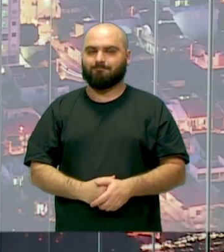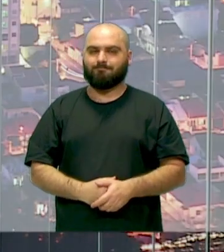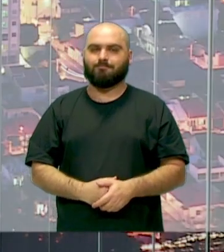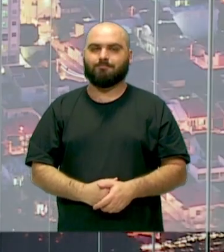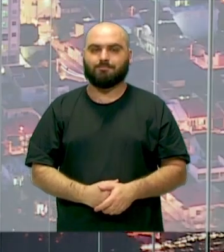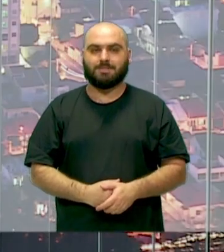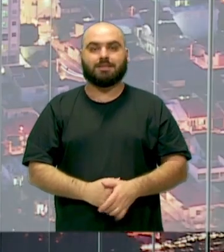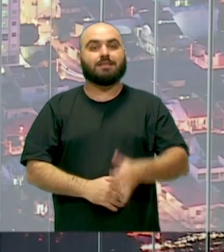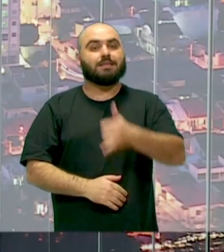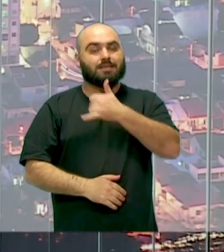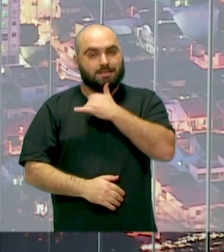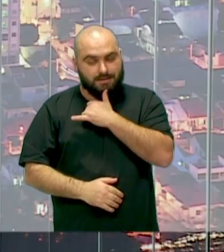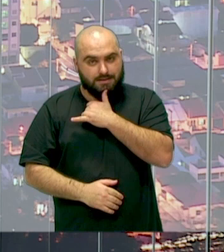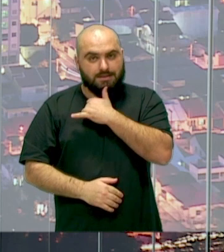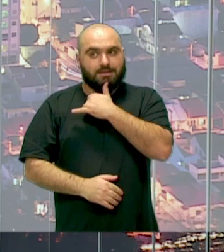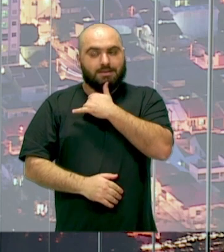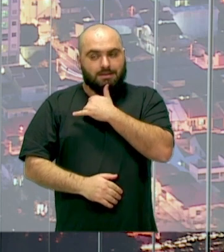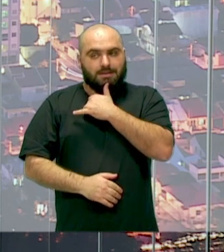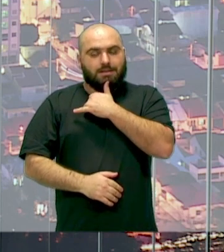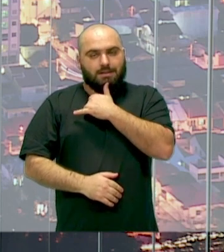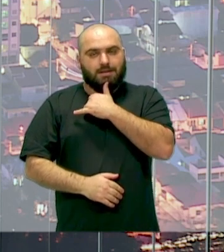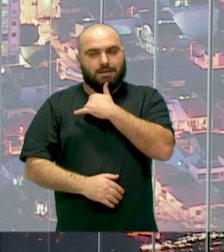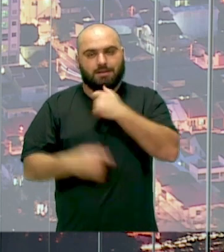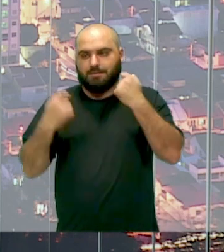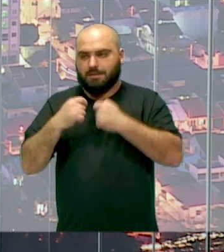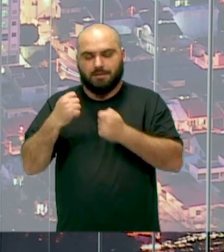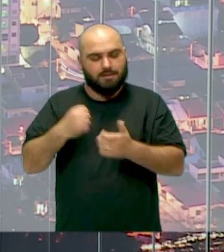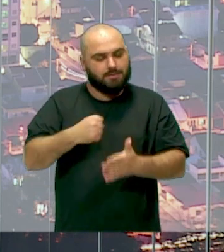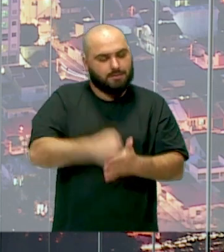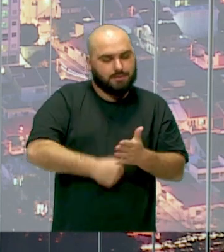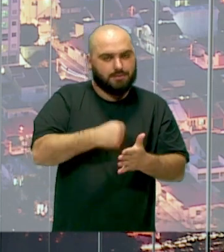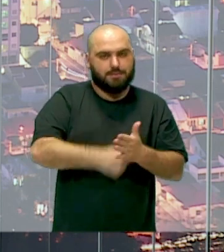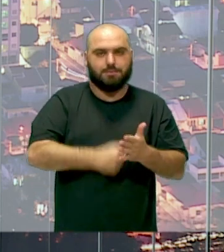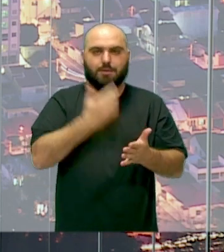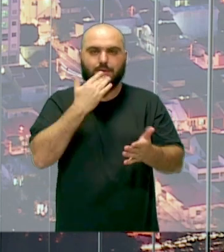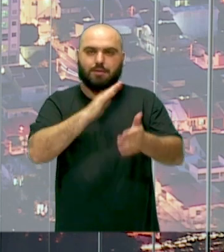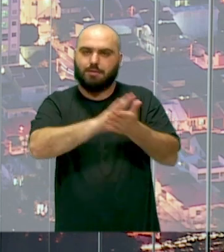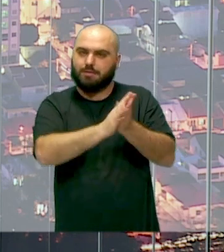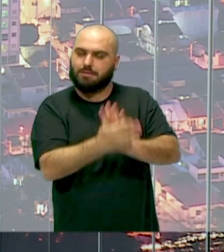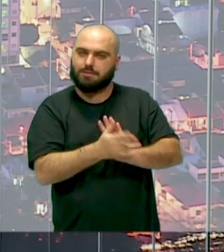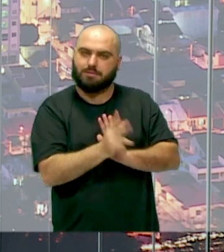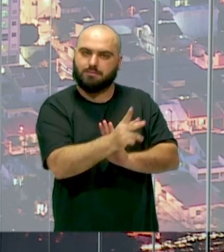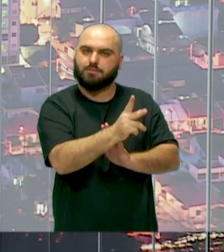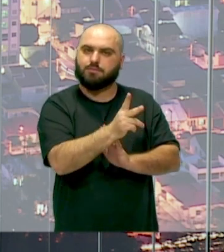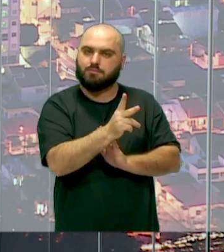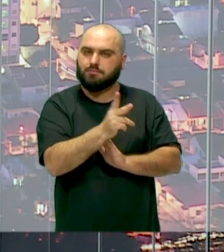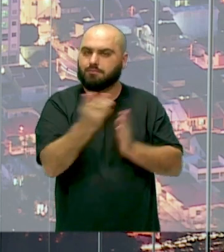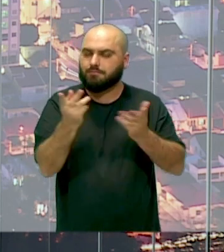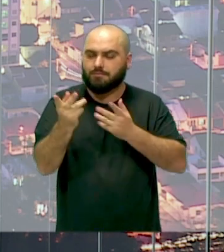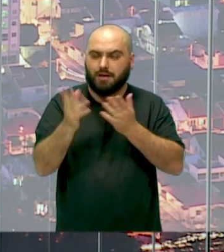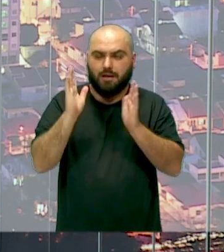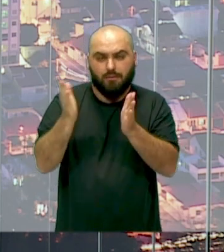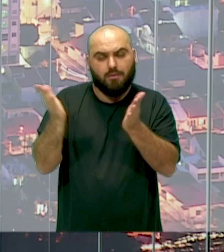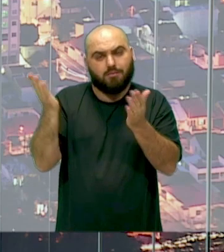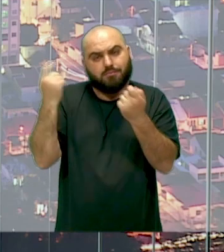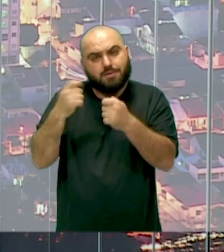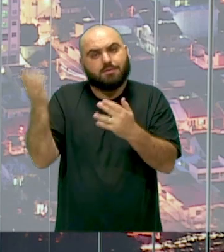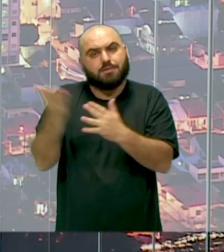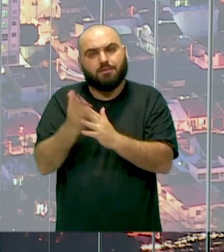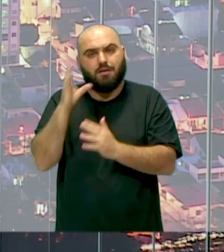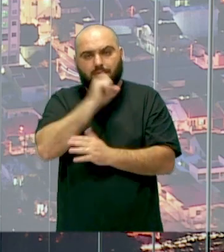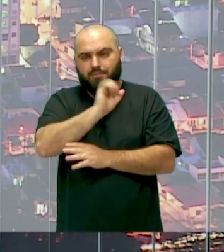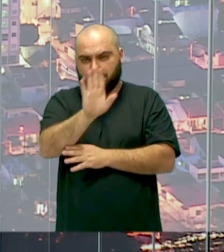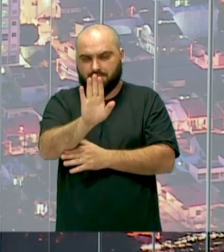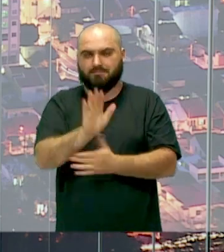É triste, a gente tem que combater sempre o racismo. A gente continua falando disso no próximo bloco, é só um minuto, a gente já